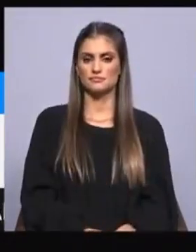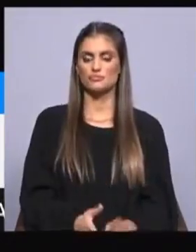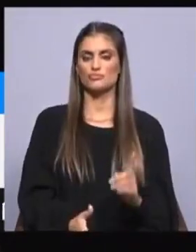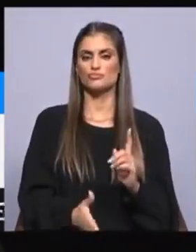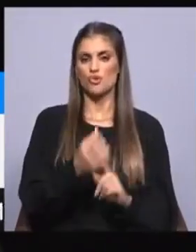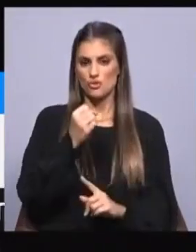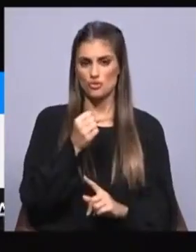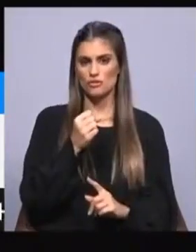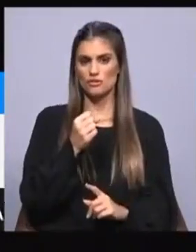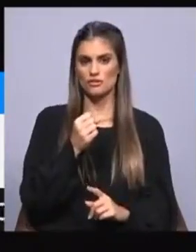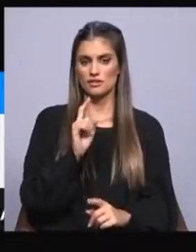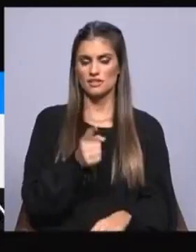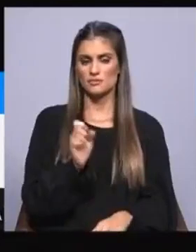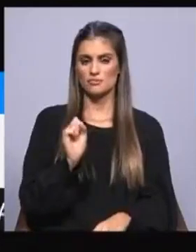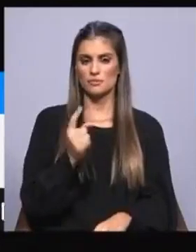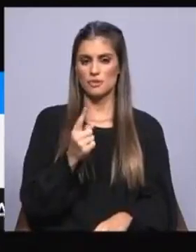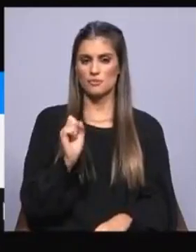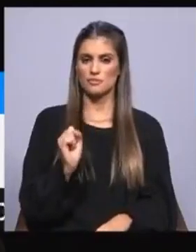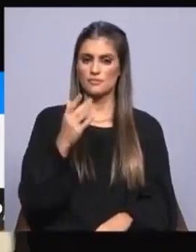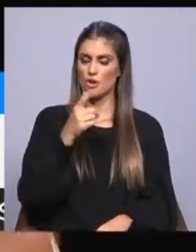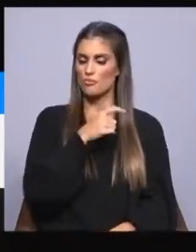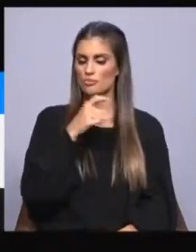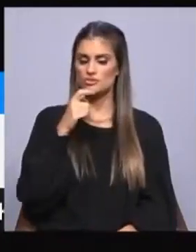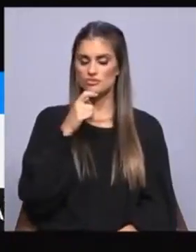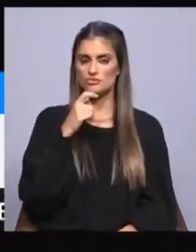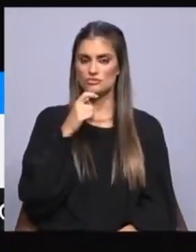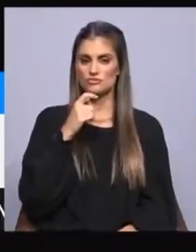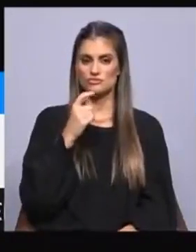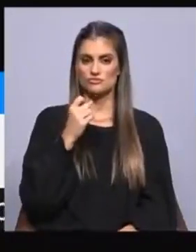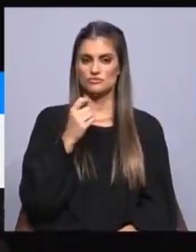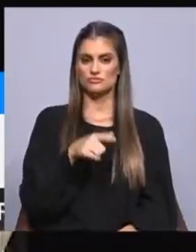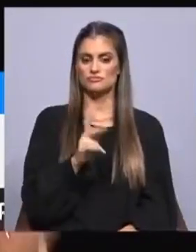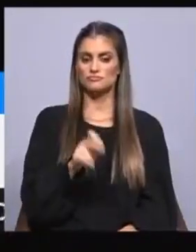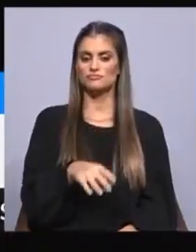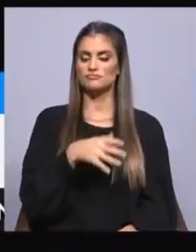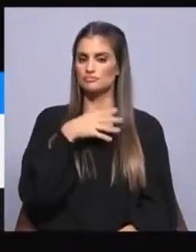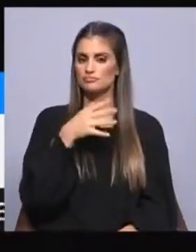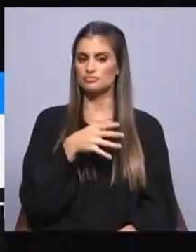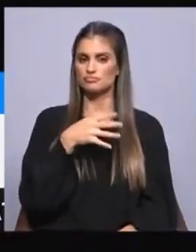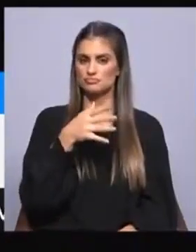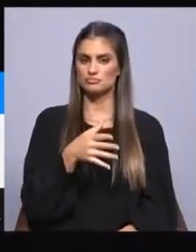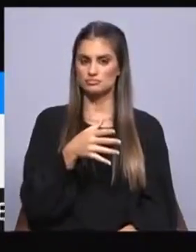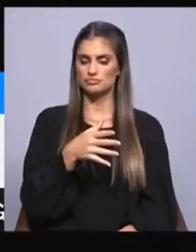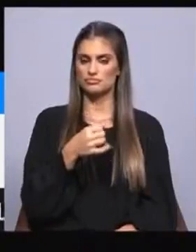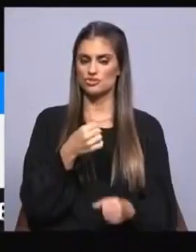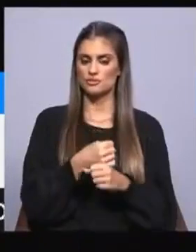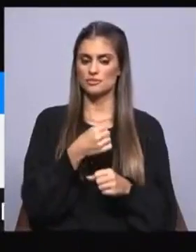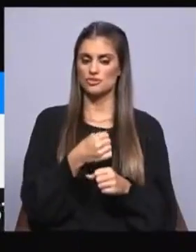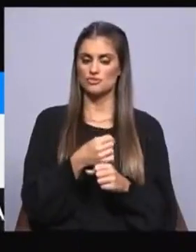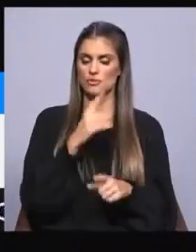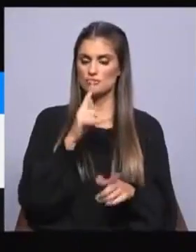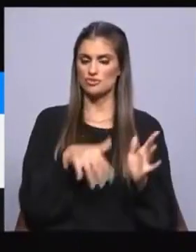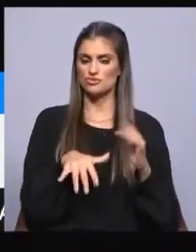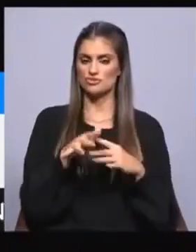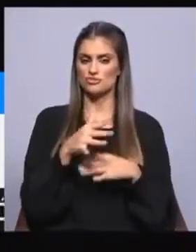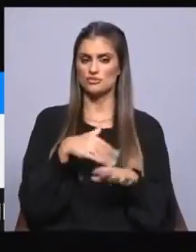concretizar esse primeiro e principal compromisso da nossa ação, da nossa intervenção para os trabalhadores e para o povo,